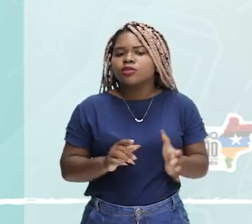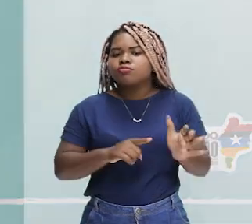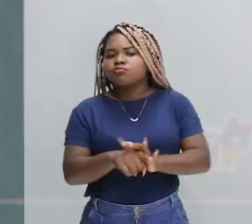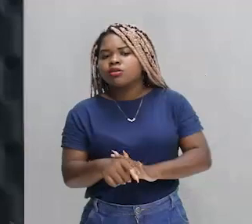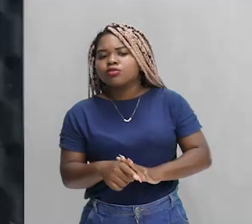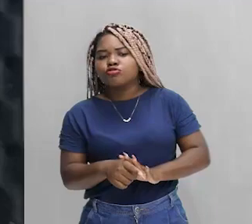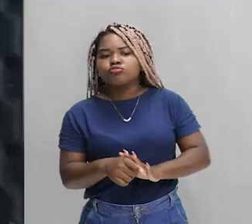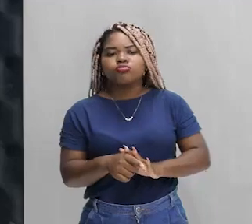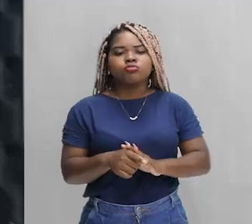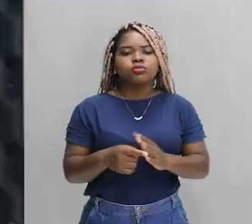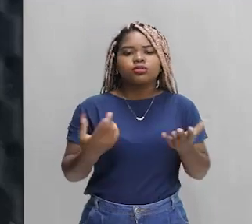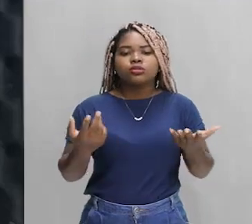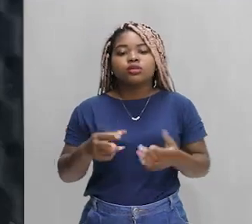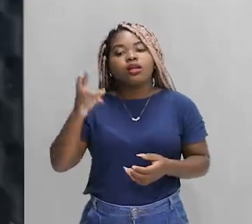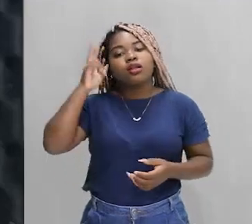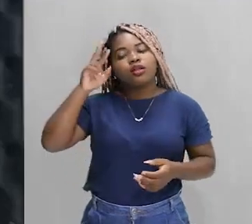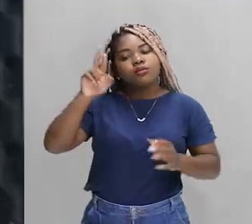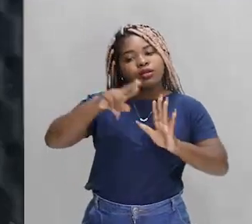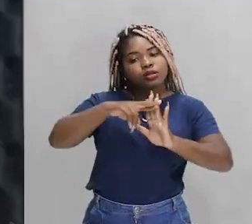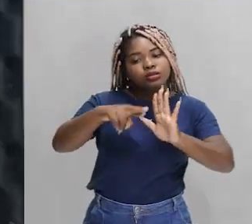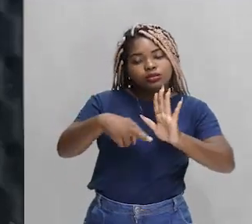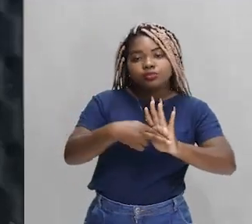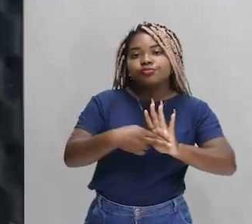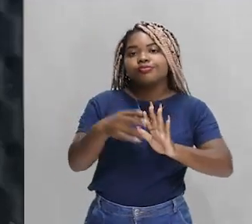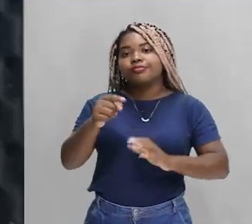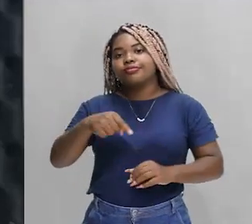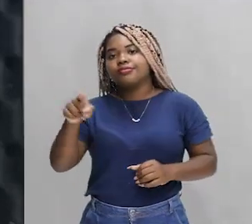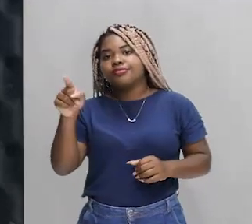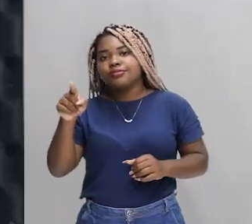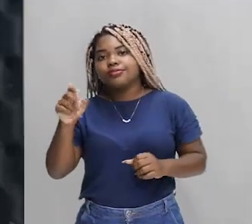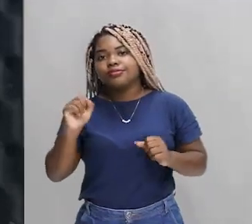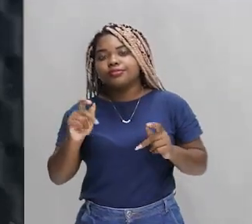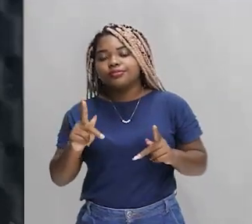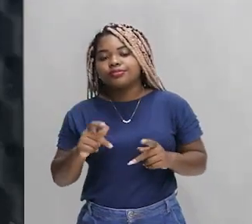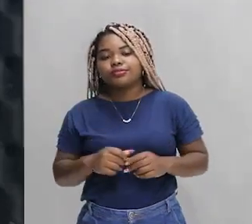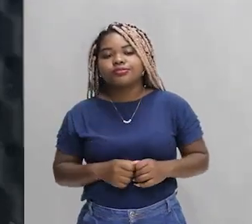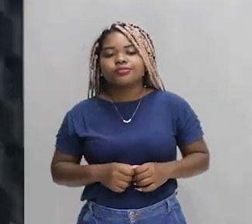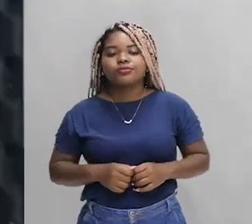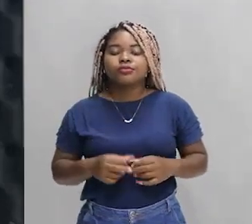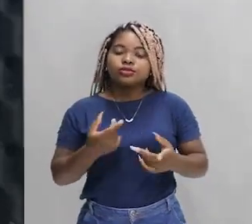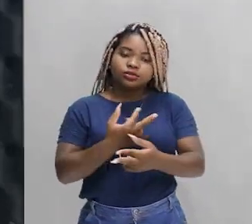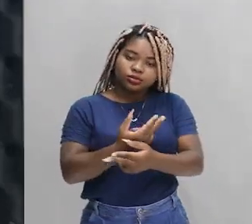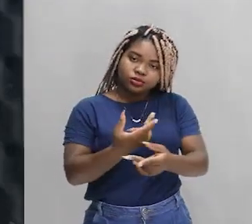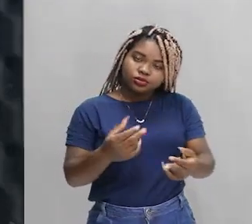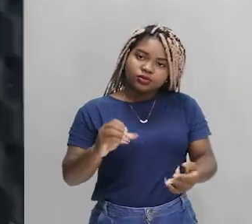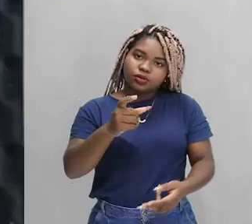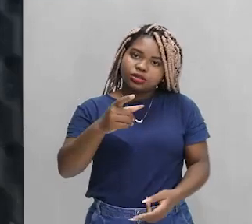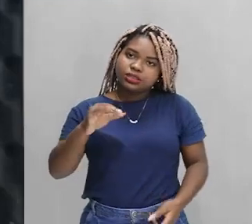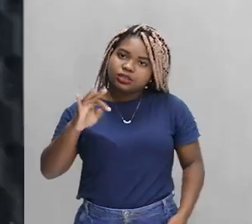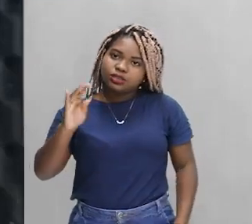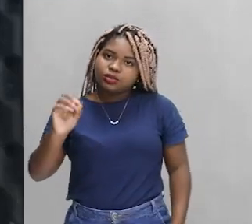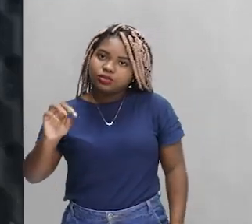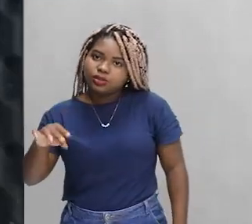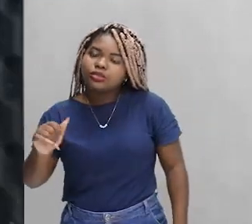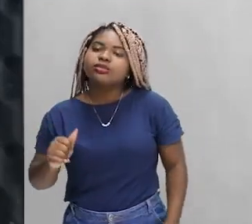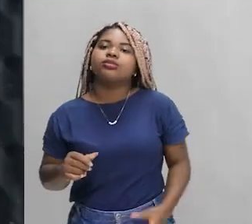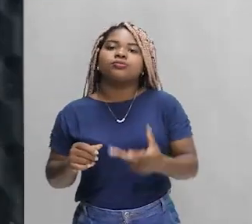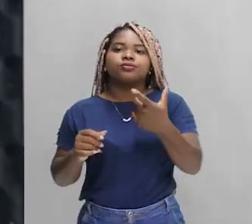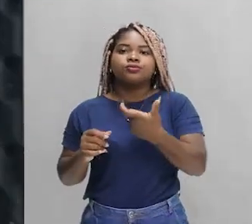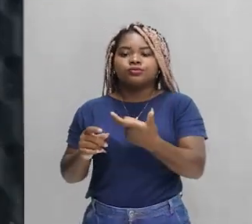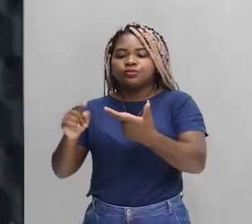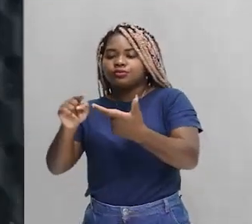têm que ir tentando lembrar das regras de acentuação. As regras das oxítonas, das paroxítonas e